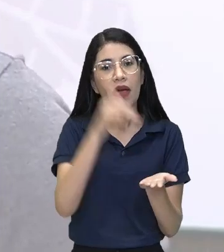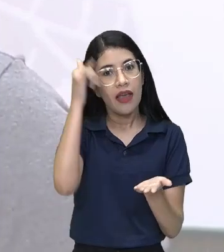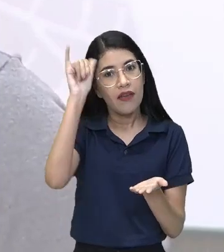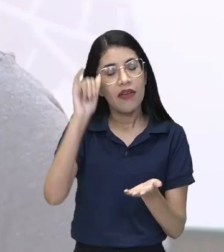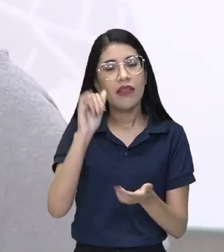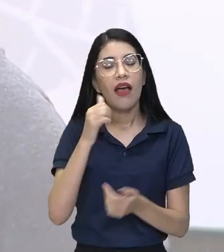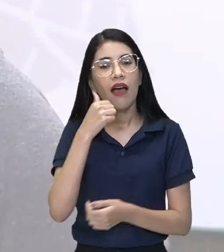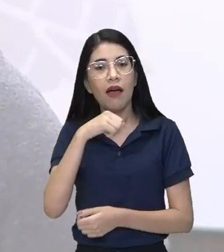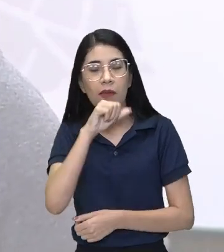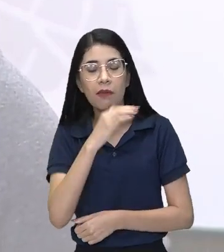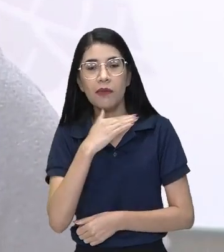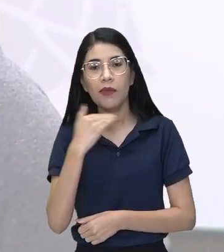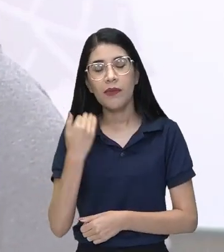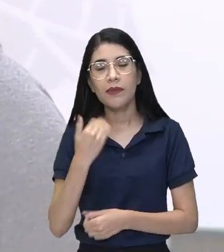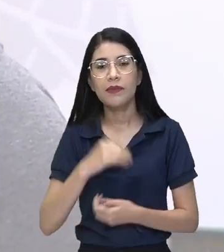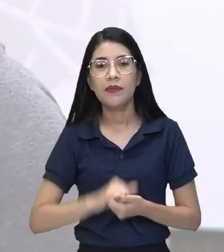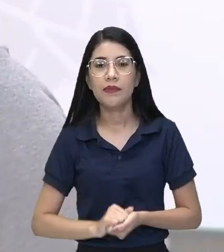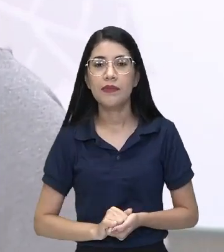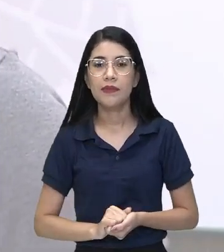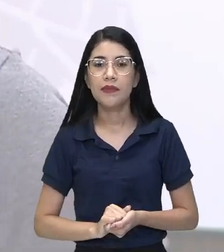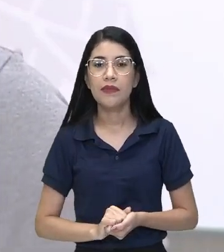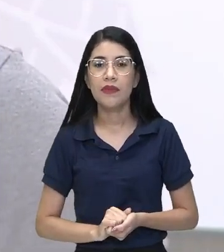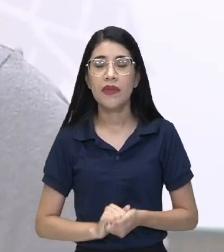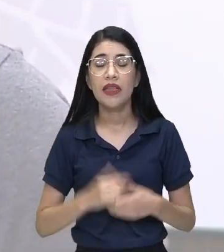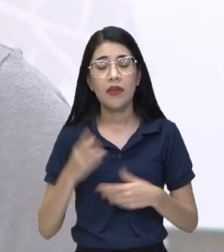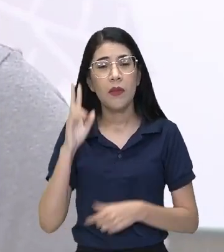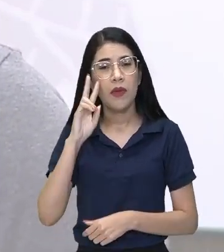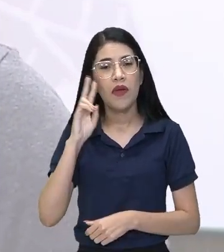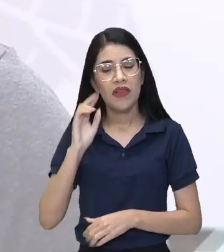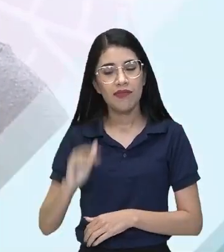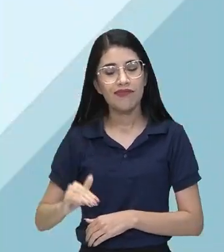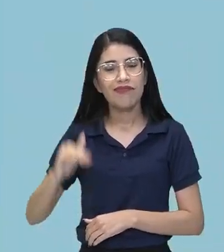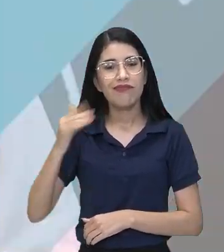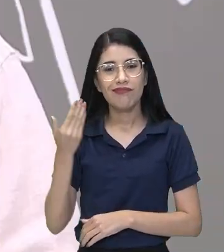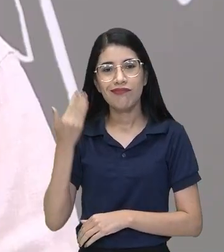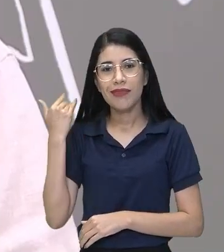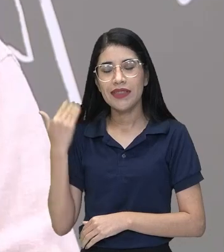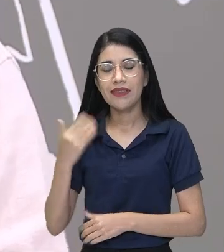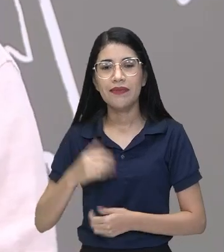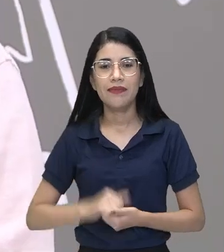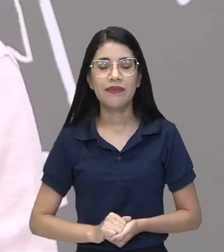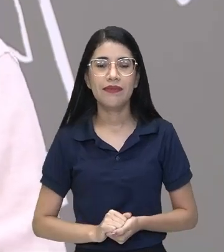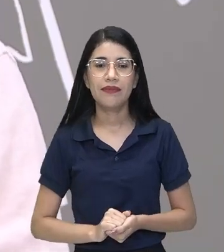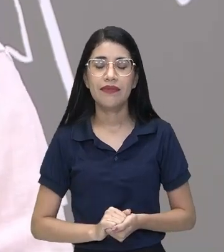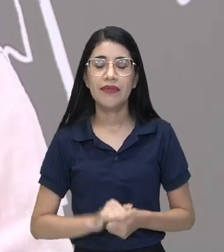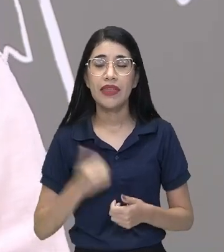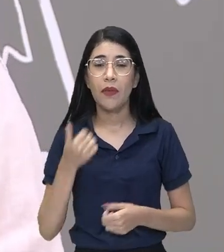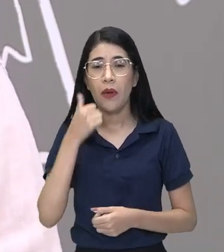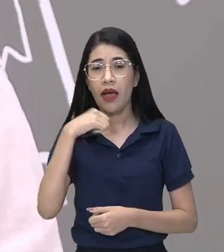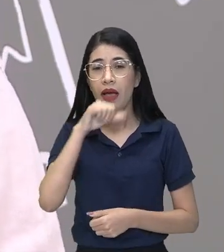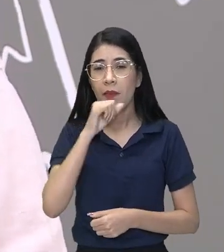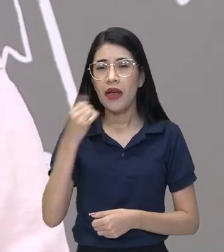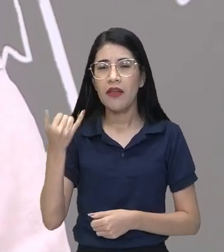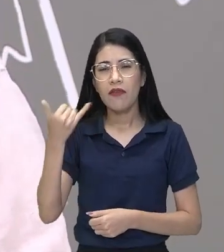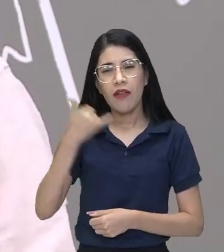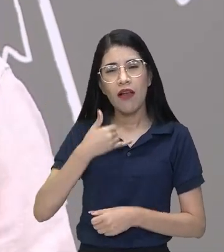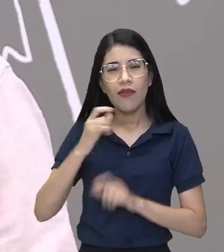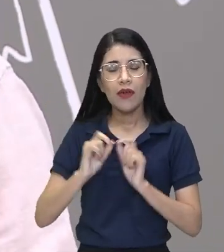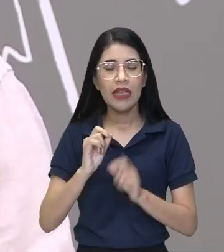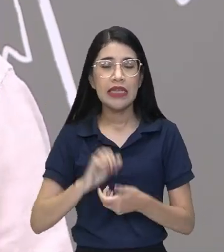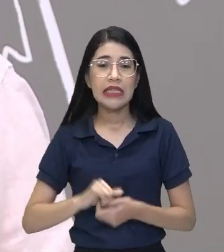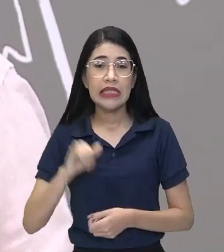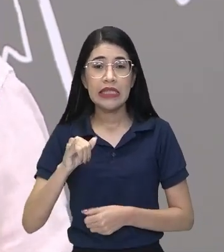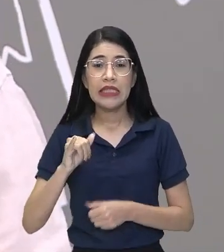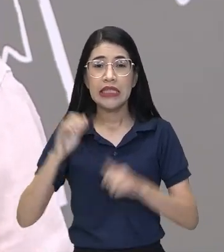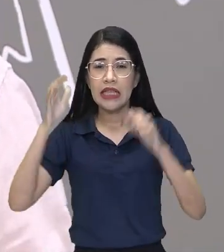não morrer, né? Então, eu me lembro dessa parte aí da infância. A nossa mãe, né, dizia o seguinte: quando a gente tomava banho